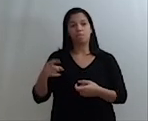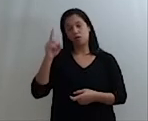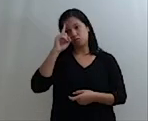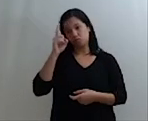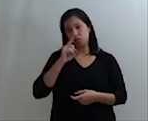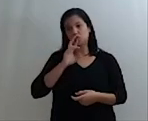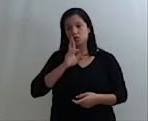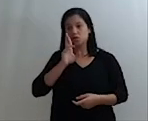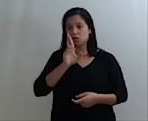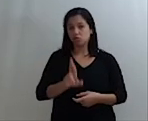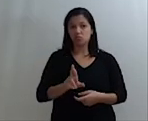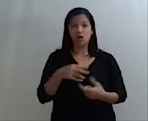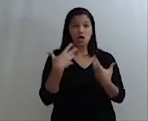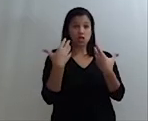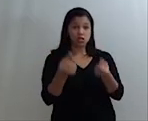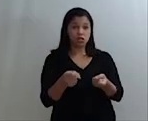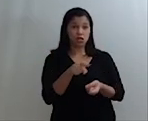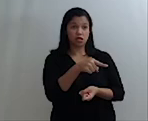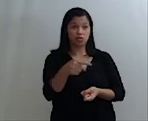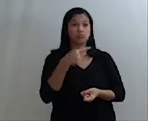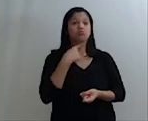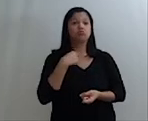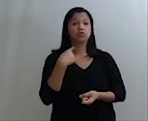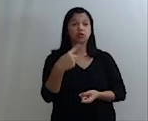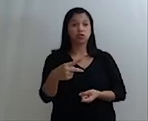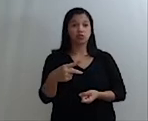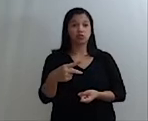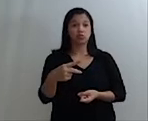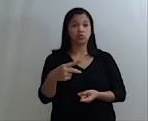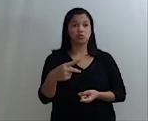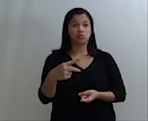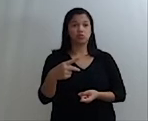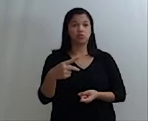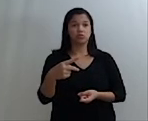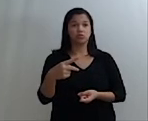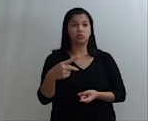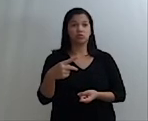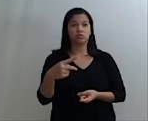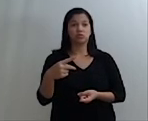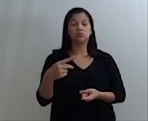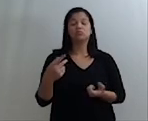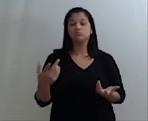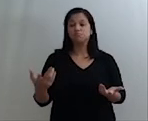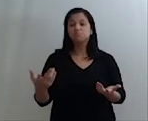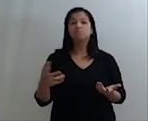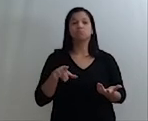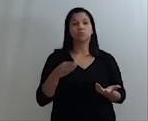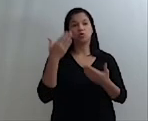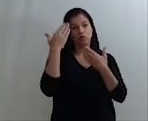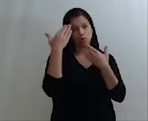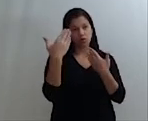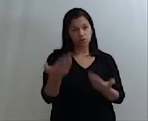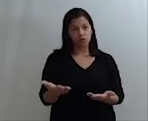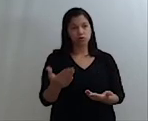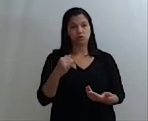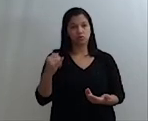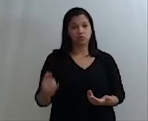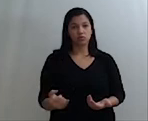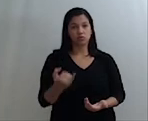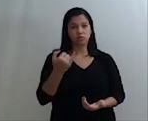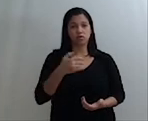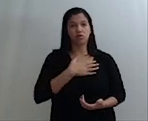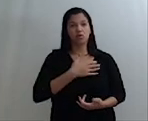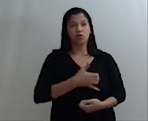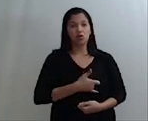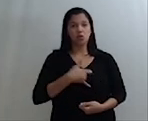resultado atende as suas expectativas Dr Marcelo Santíssimo senhor Ministro agradeço a oportunidade saiba da honra de estar